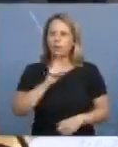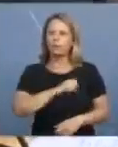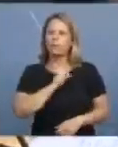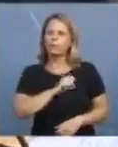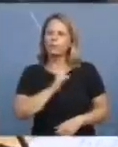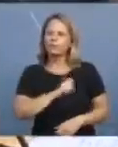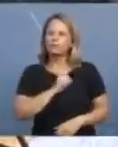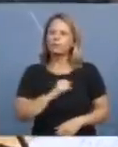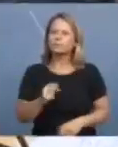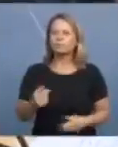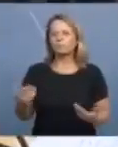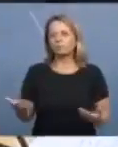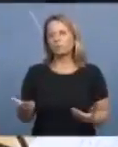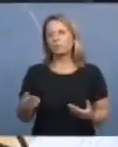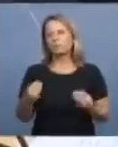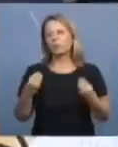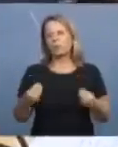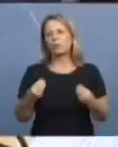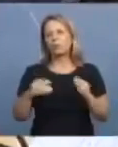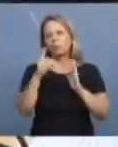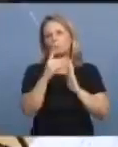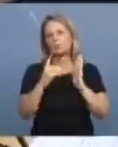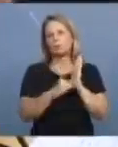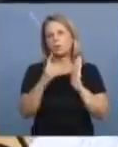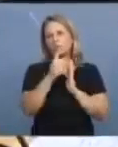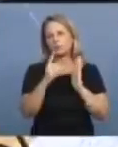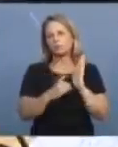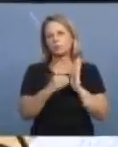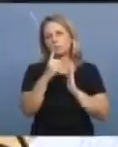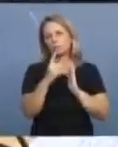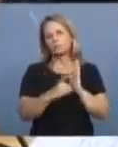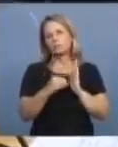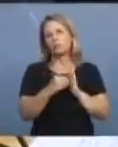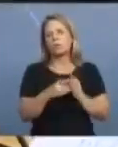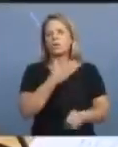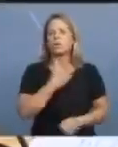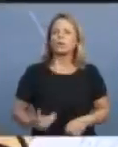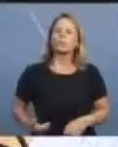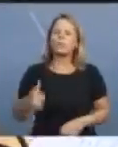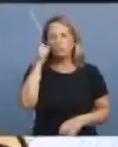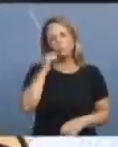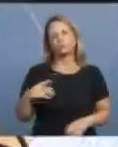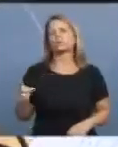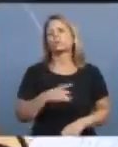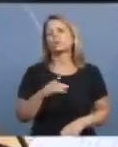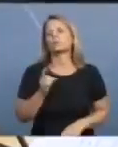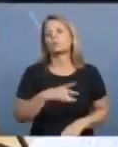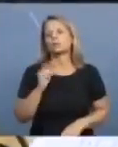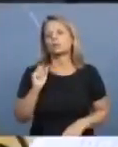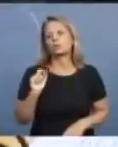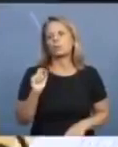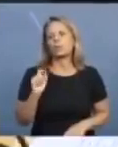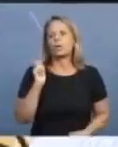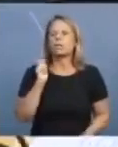sob o canto de poté crédito por decreto a governador está com medo de que dê